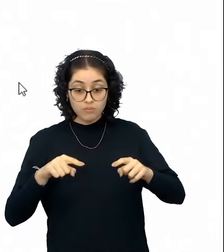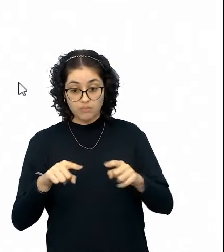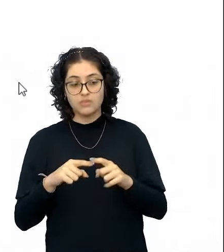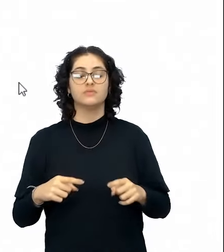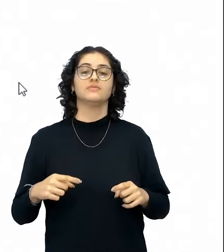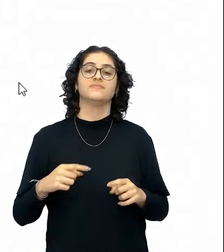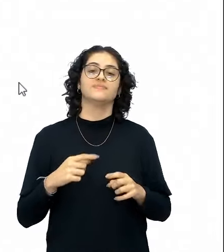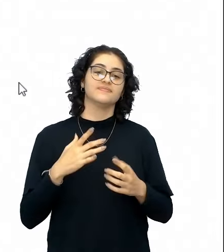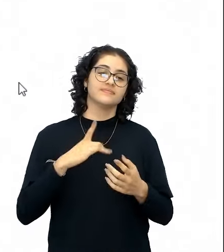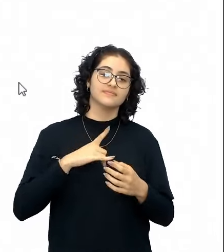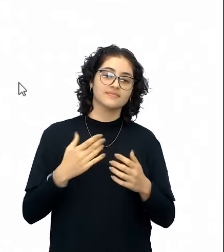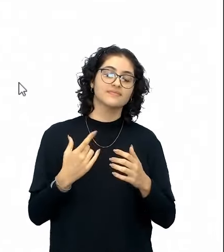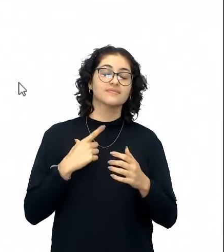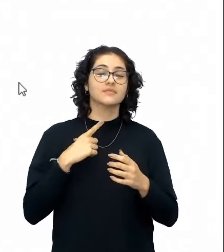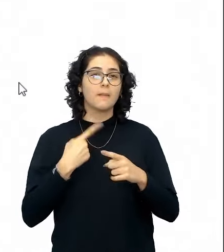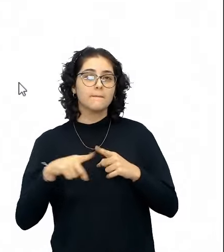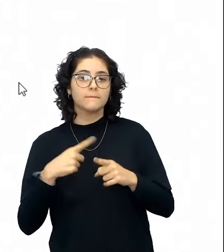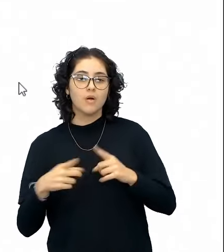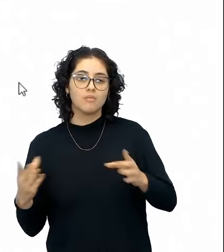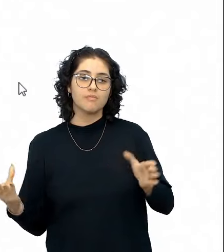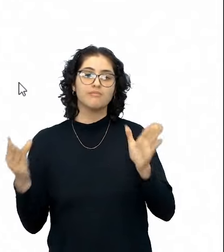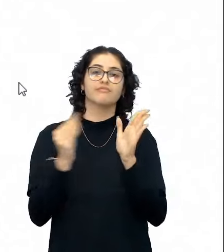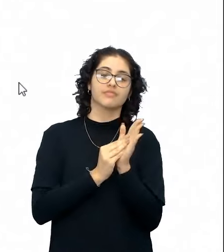as situações que envolvam problemas.